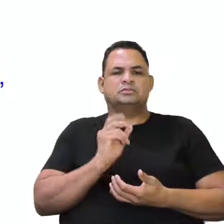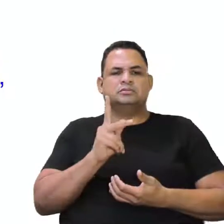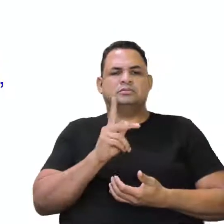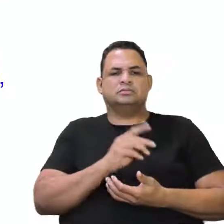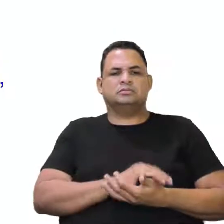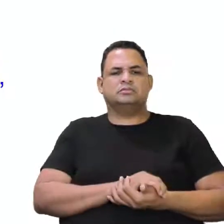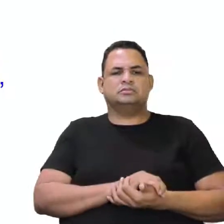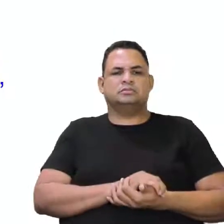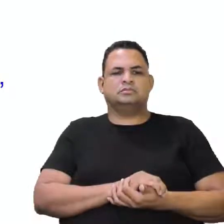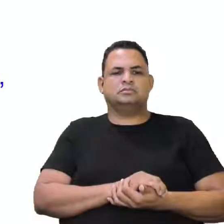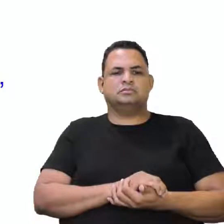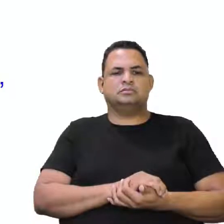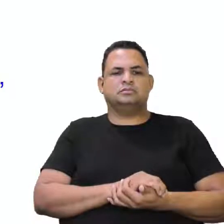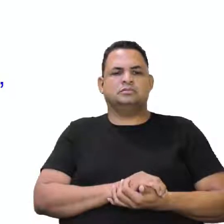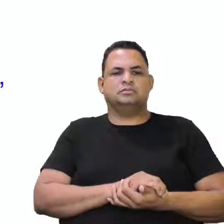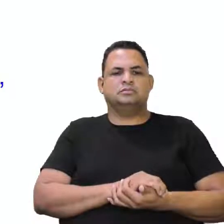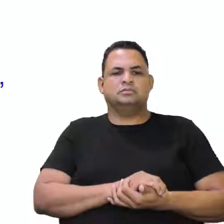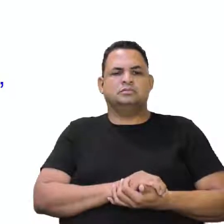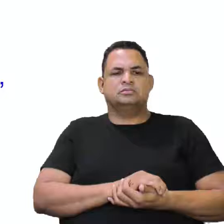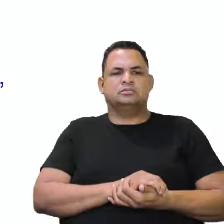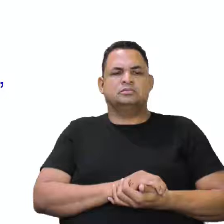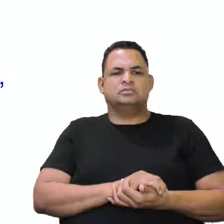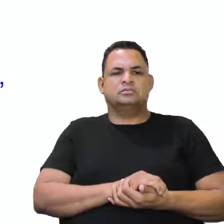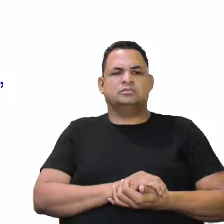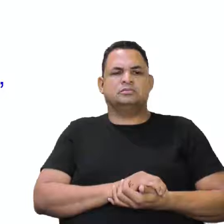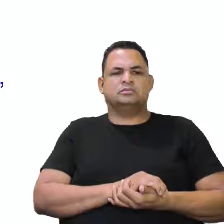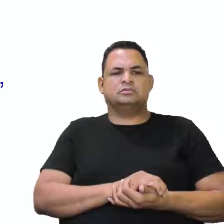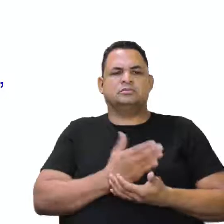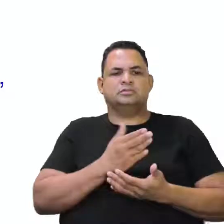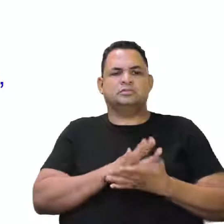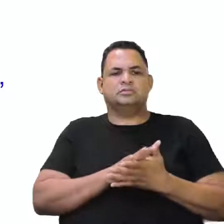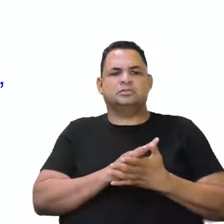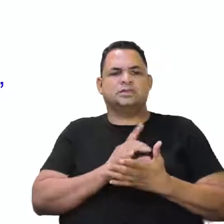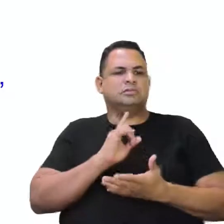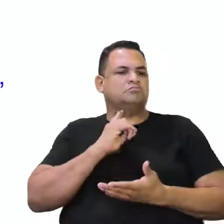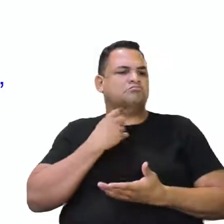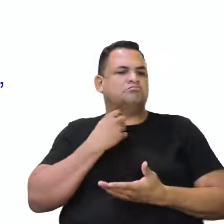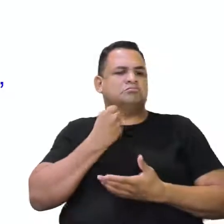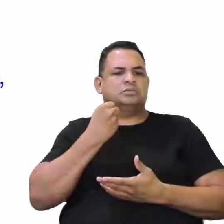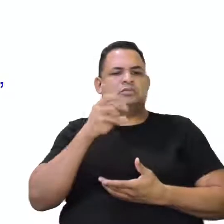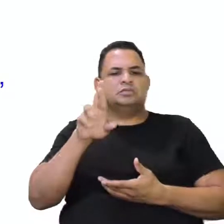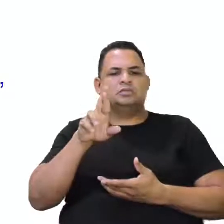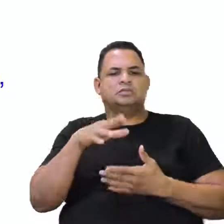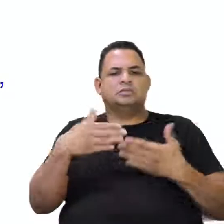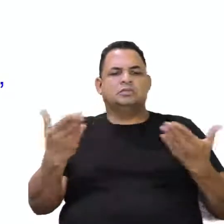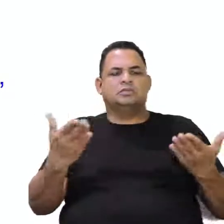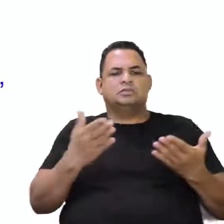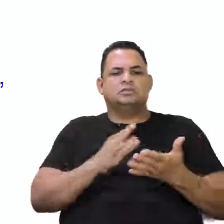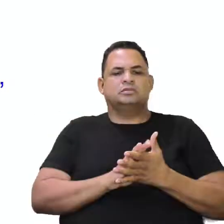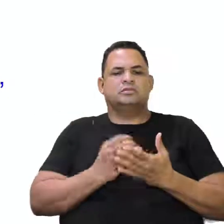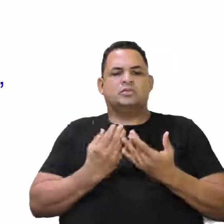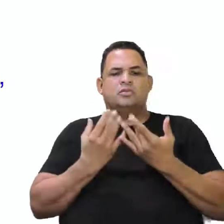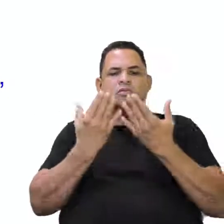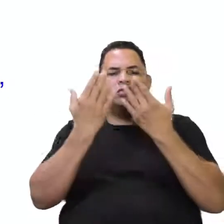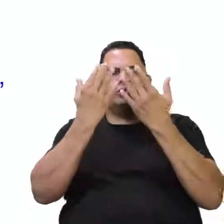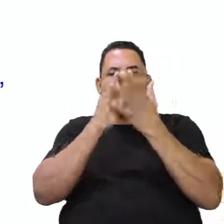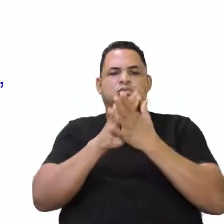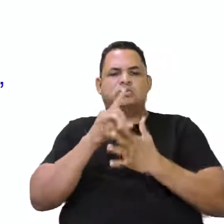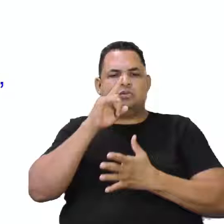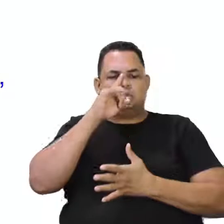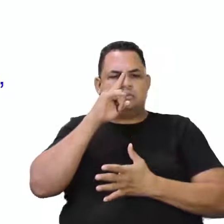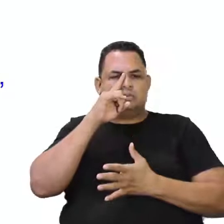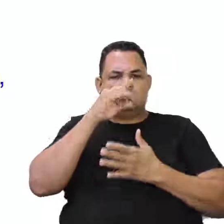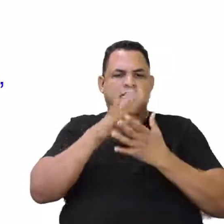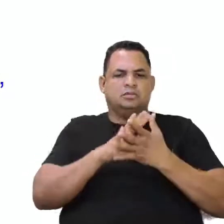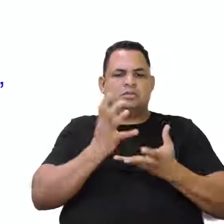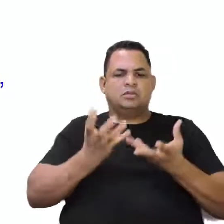Ok. A gente esqueceu de falar dos retirada dos nutrientes e causa também a poluição atmosférica. Lógico, né? Gases tóxicos da processos